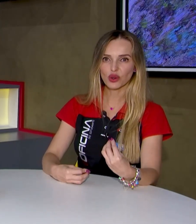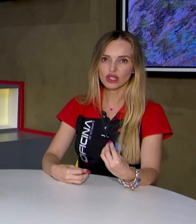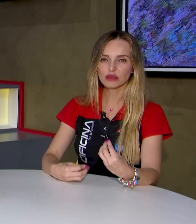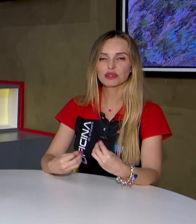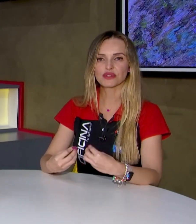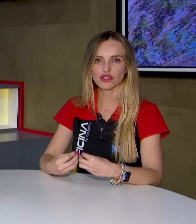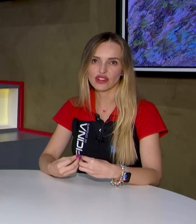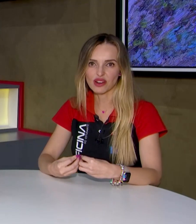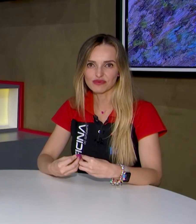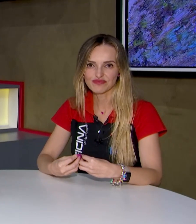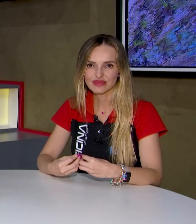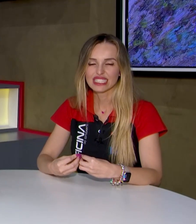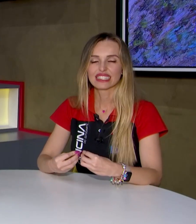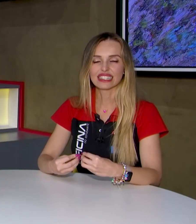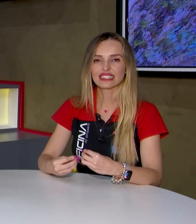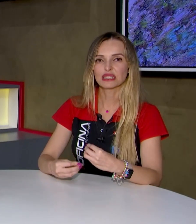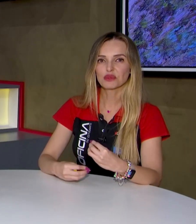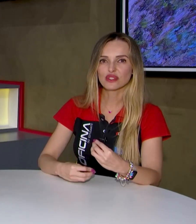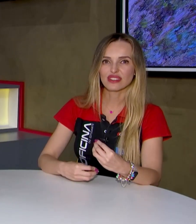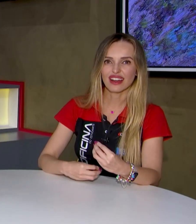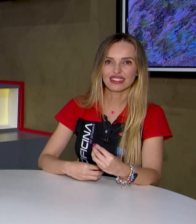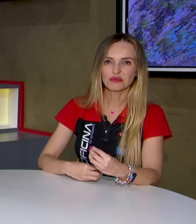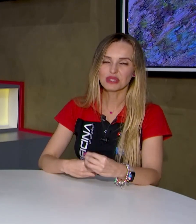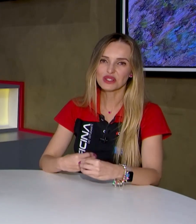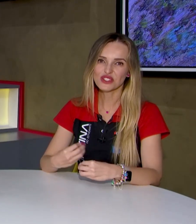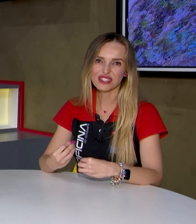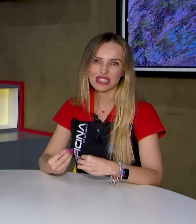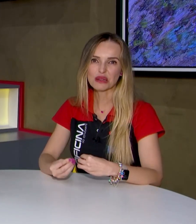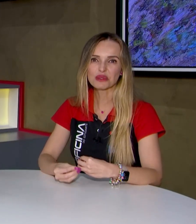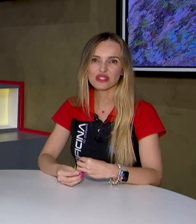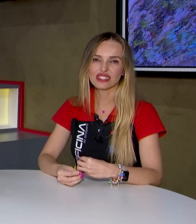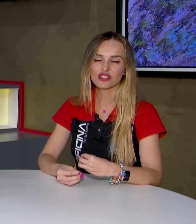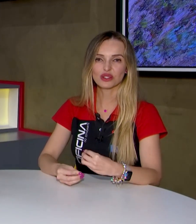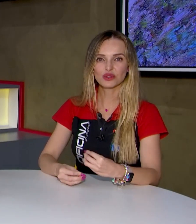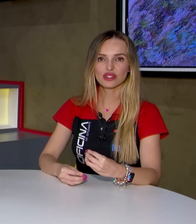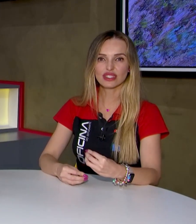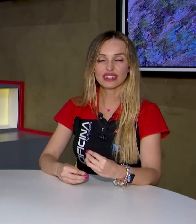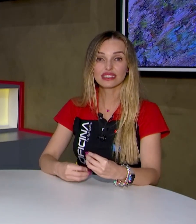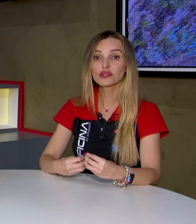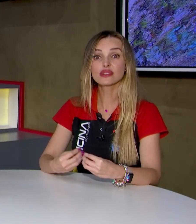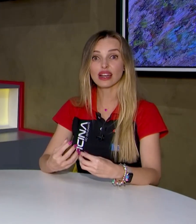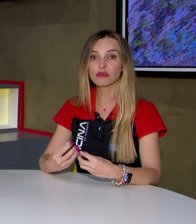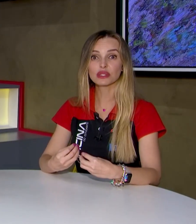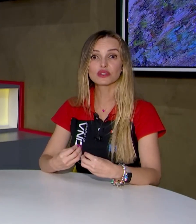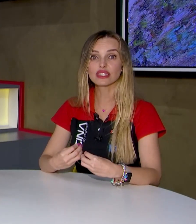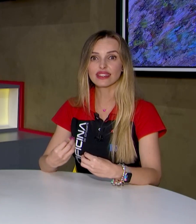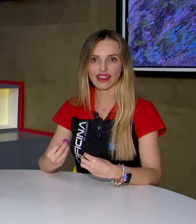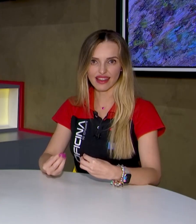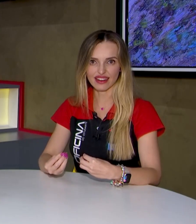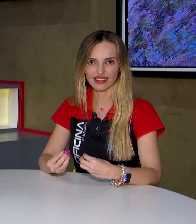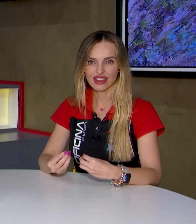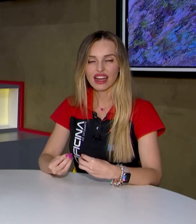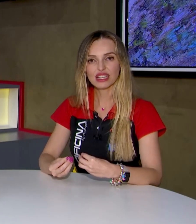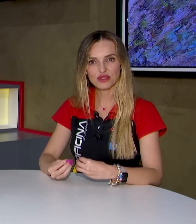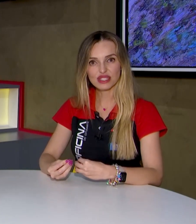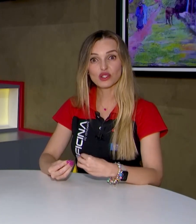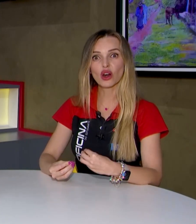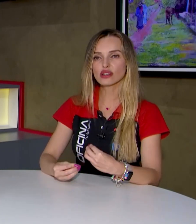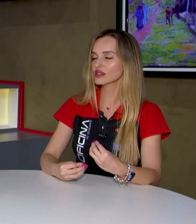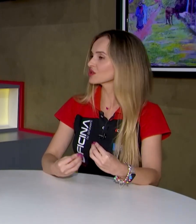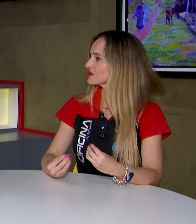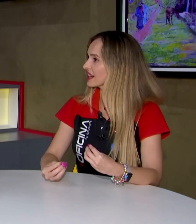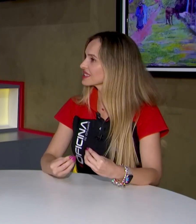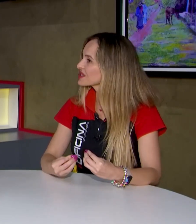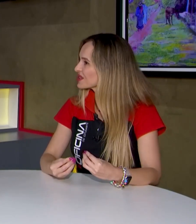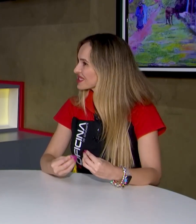essa escolha profissional, né? Temos aí milhões de exemplos, né, de alunos que ainda não sabem o que querem. Às